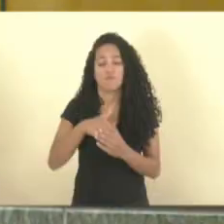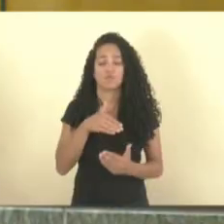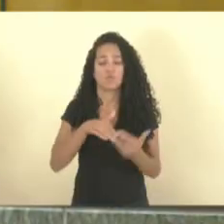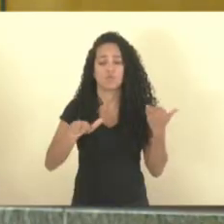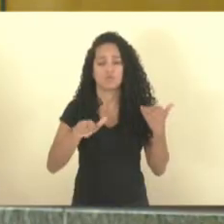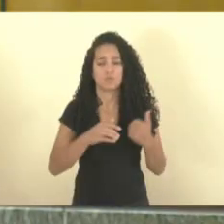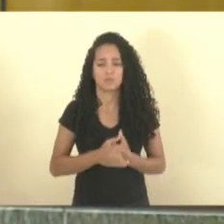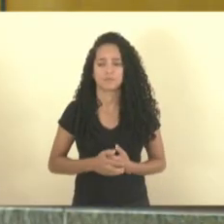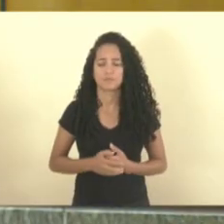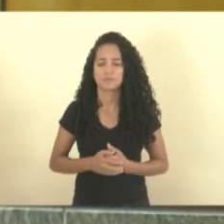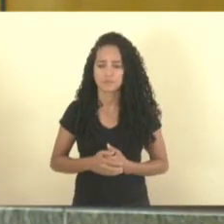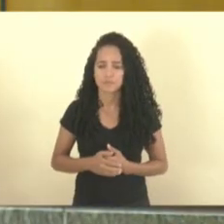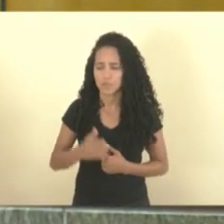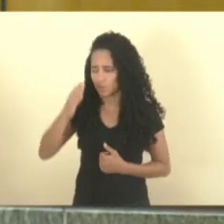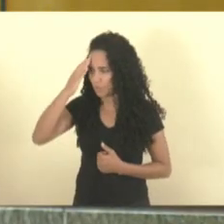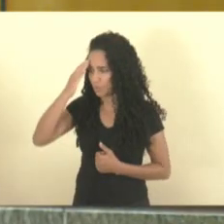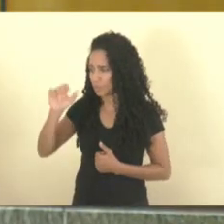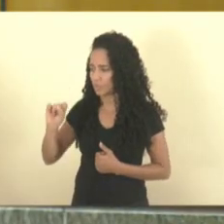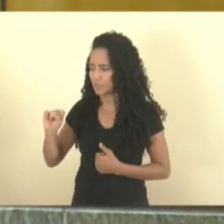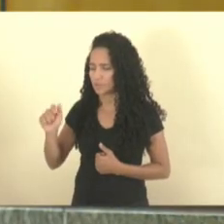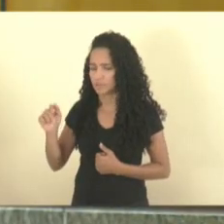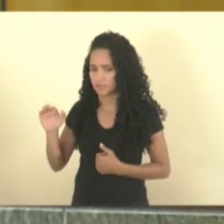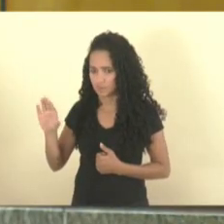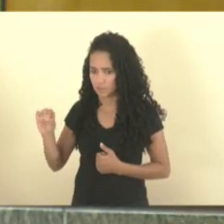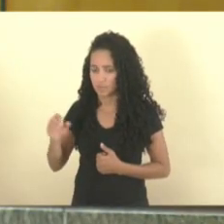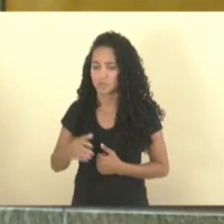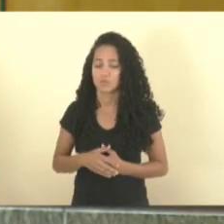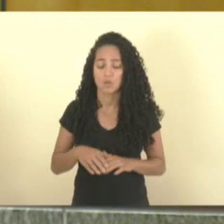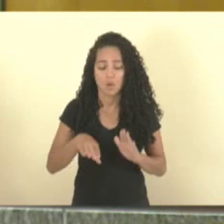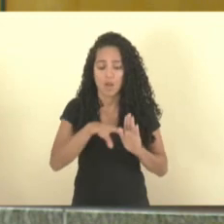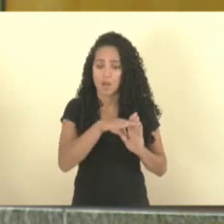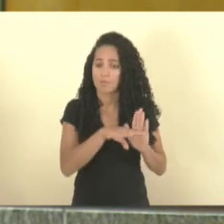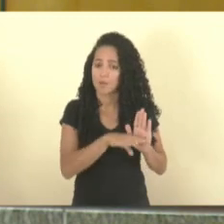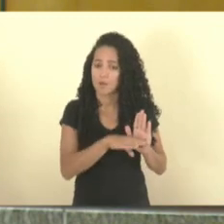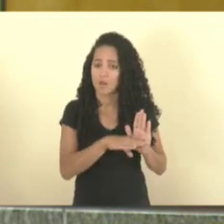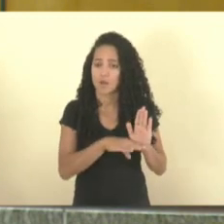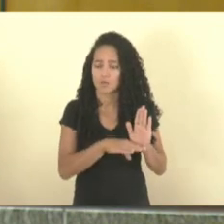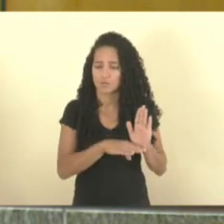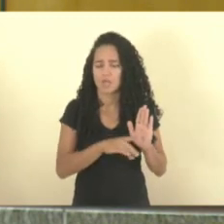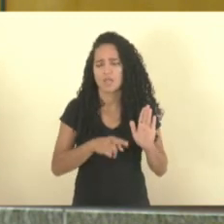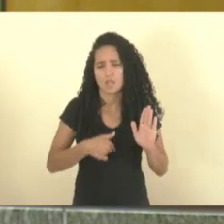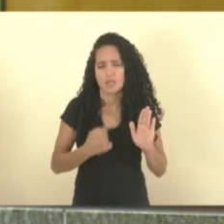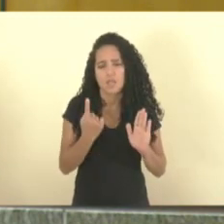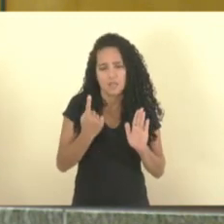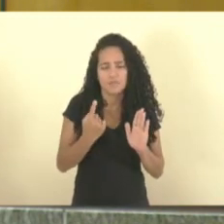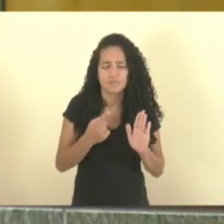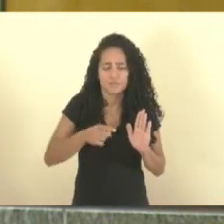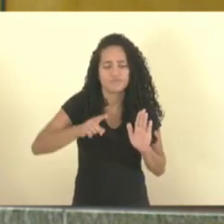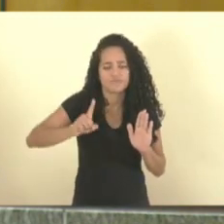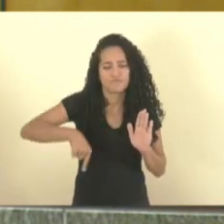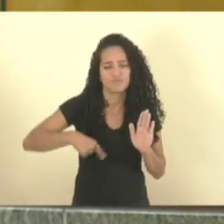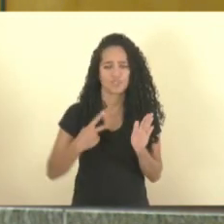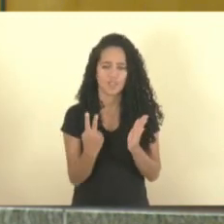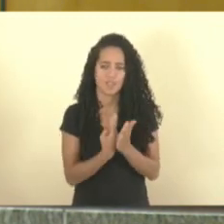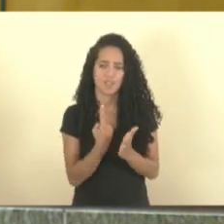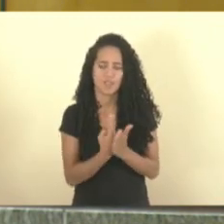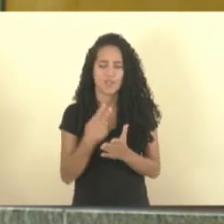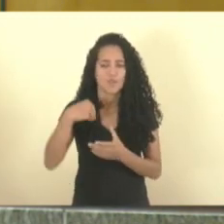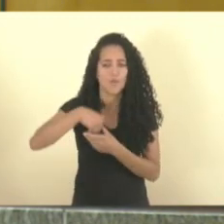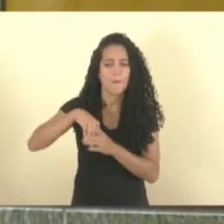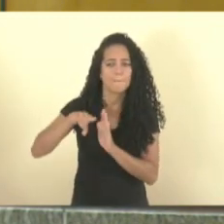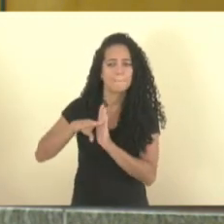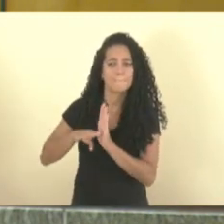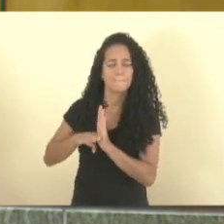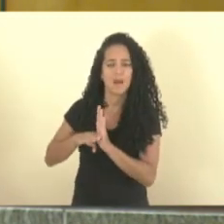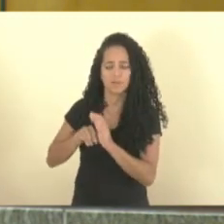Sérgio. Informando a Vossa Excelência, deputado Sérgio, que a pauta está... Houve um erro material, um erro formal lá na pauta